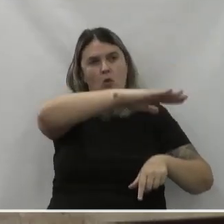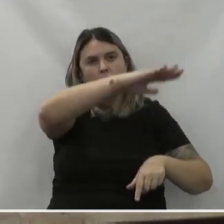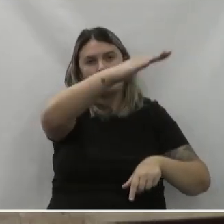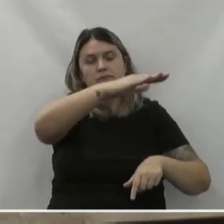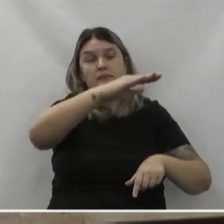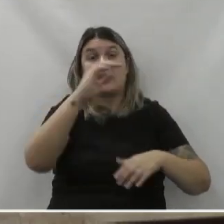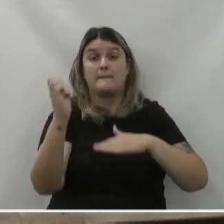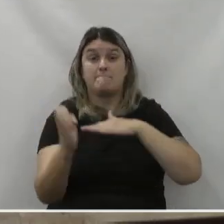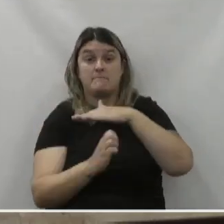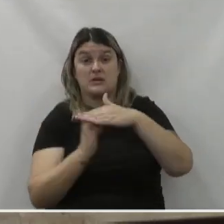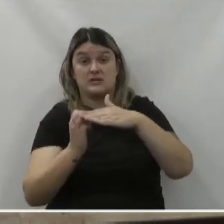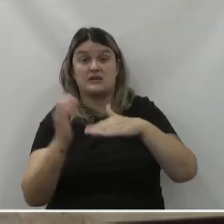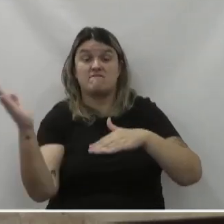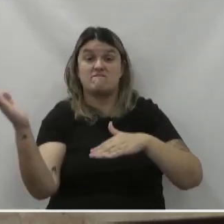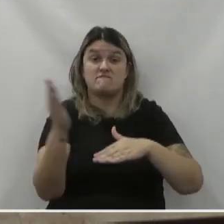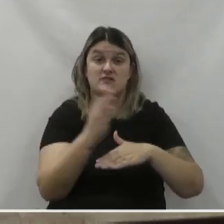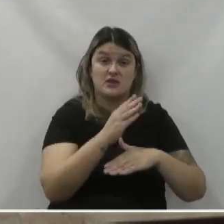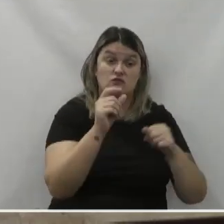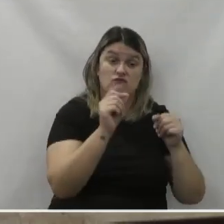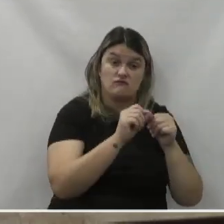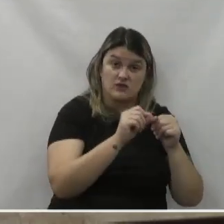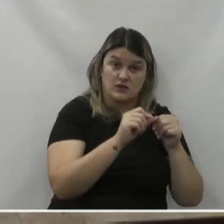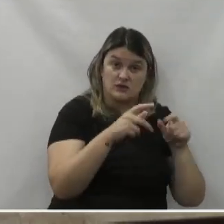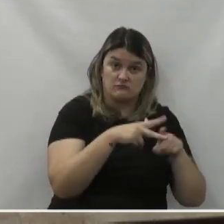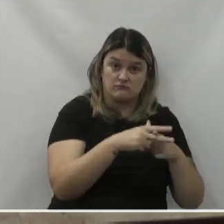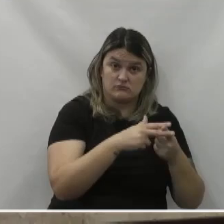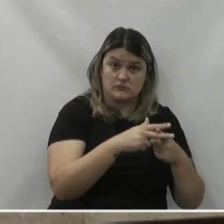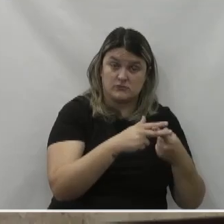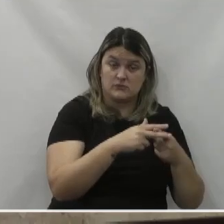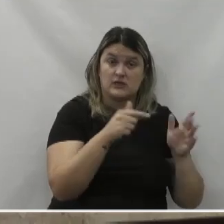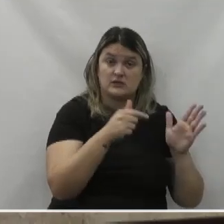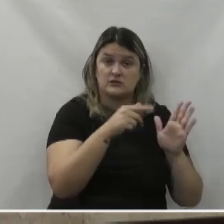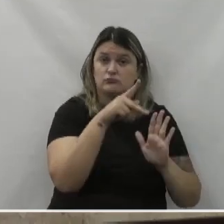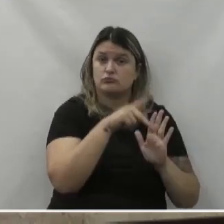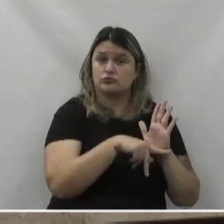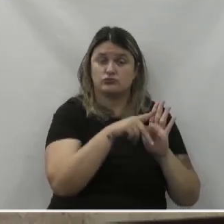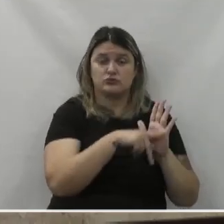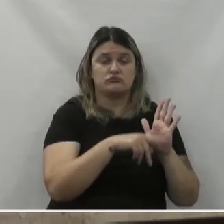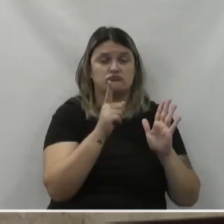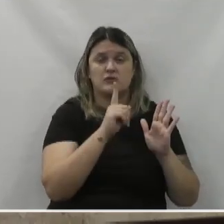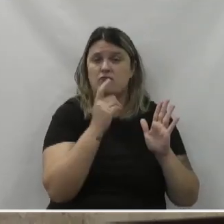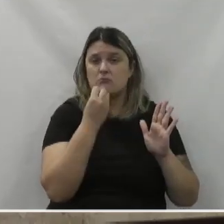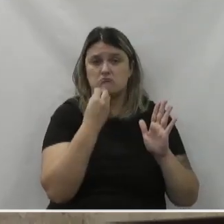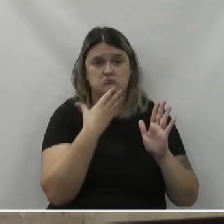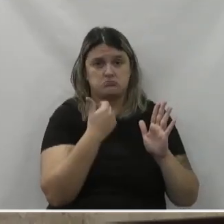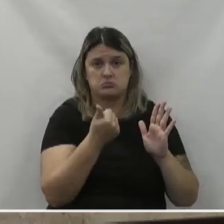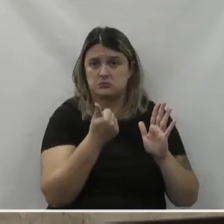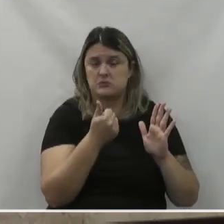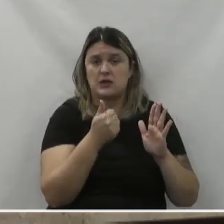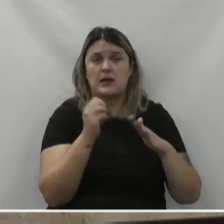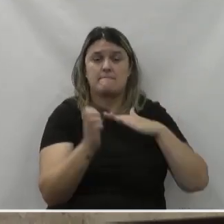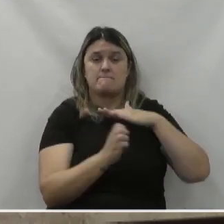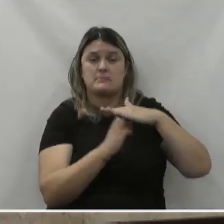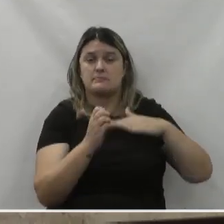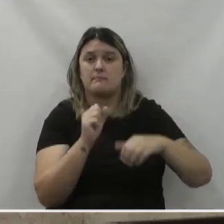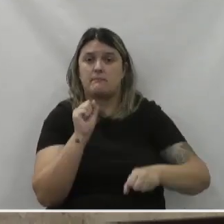empresa veio, ficou um tempo, fez um serviço. O projeto não estava legal, aquela empresa